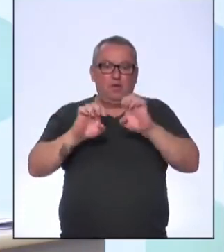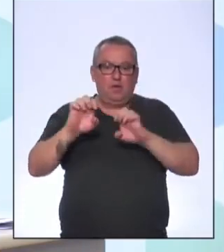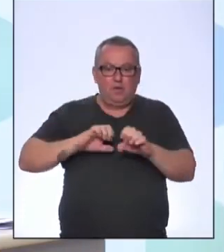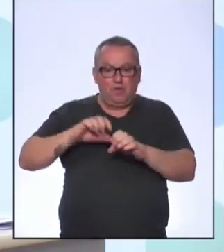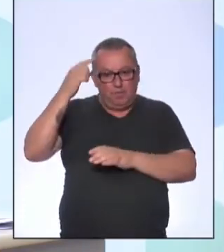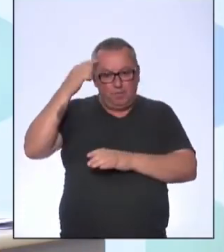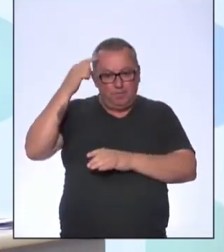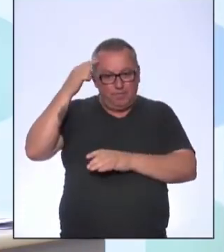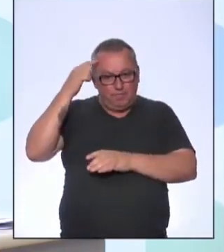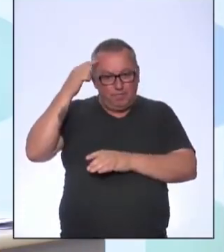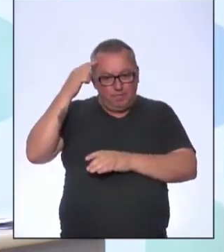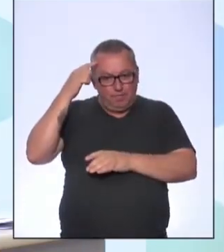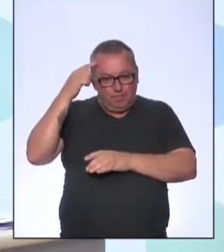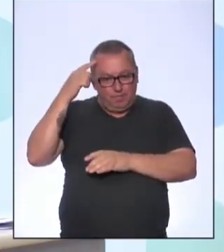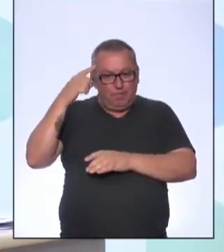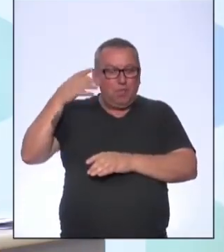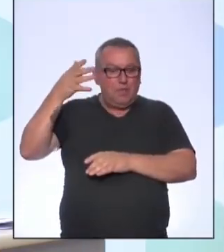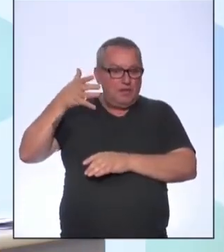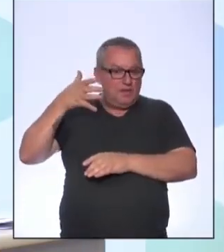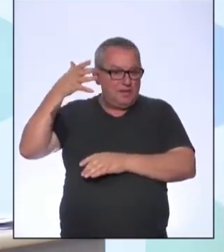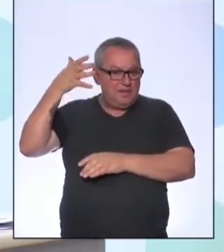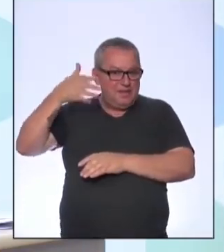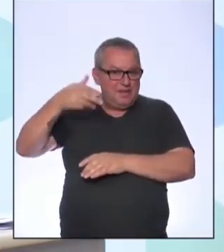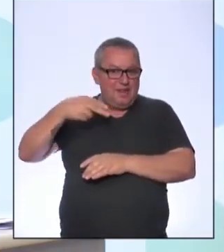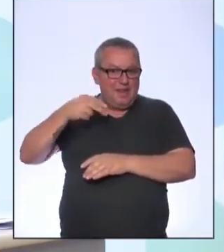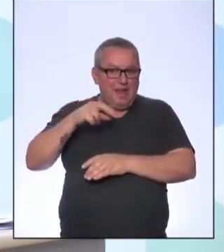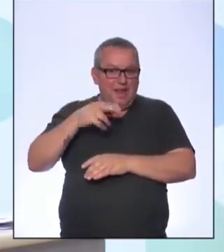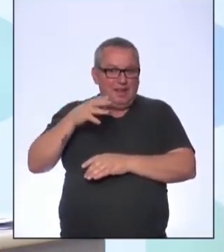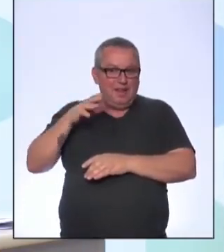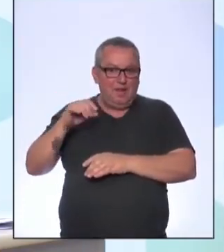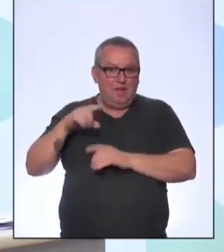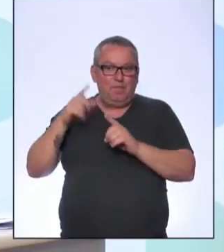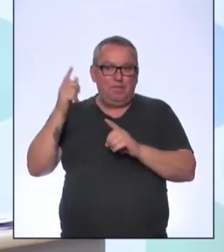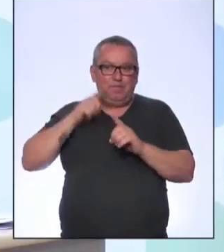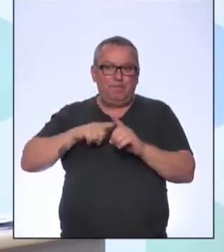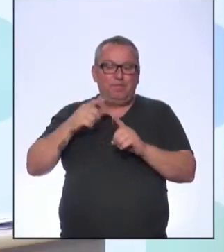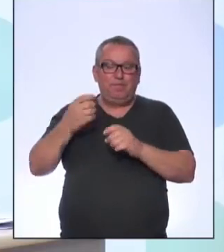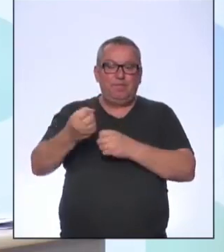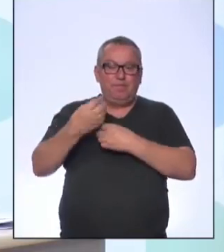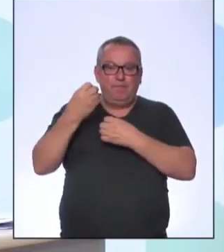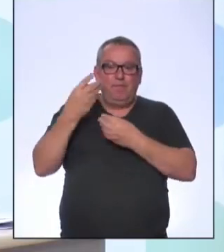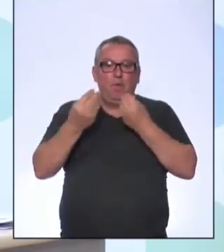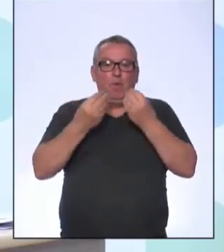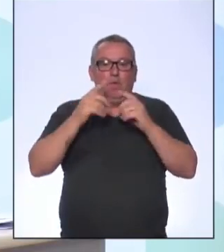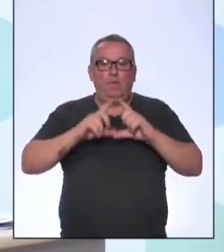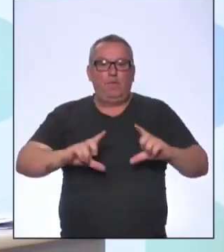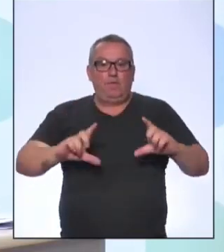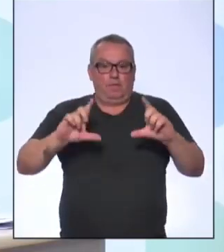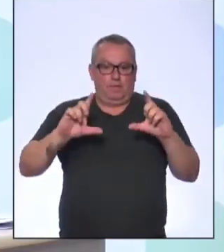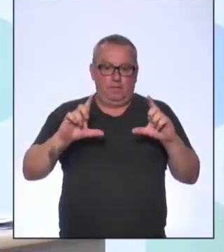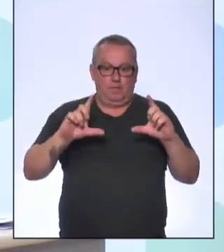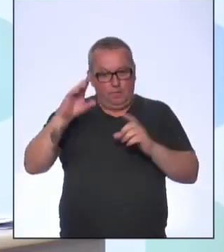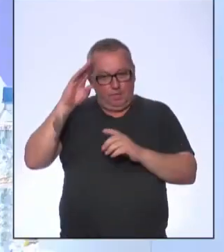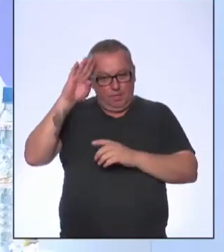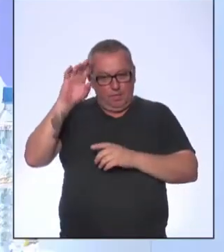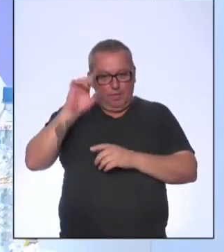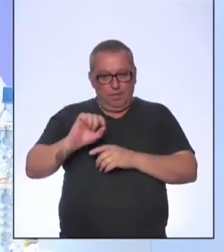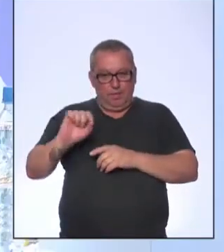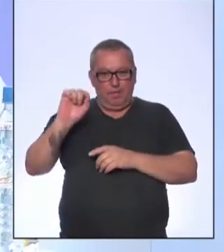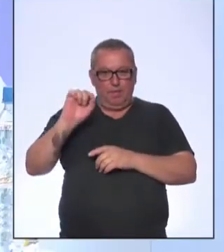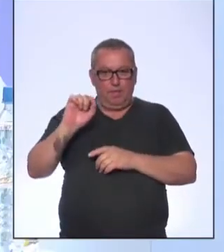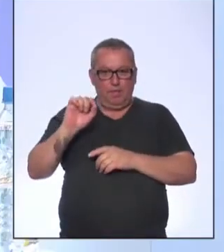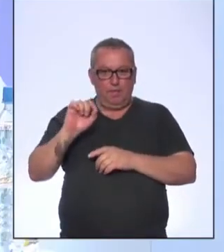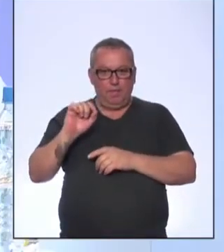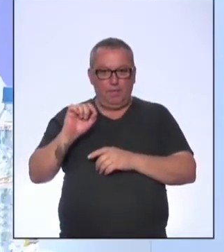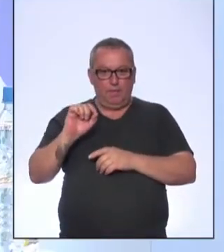pensamento, estrutura inclusive uma narrativa, né? A gente consegue entrar em contato com a informação através dessa imagem. Principalmente porque,